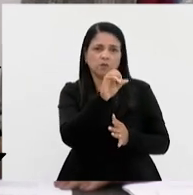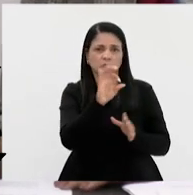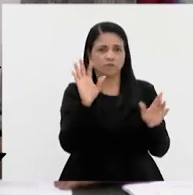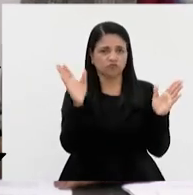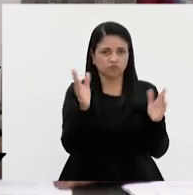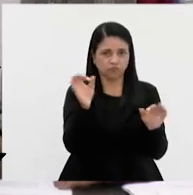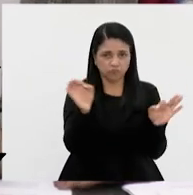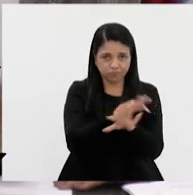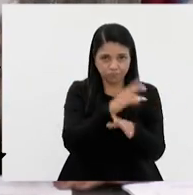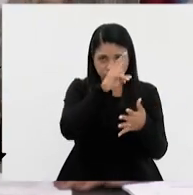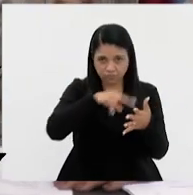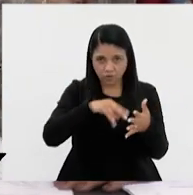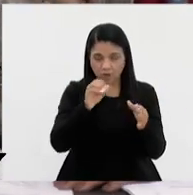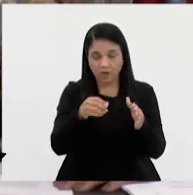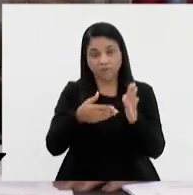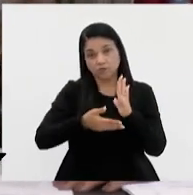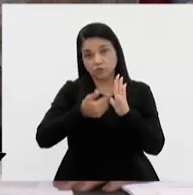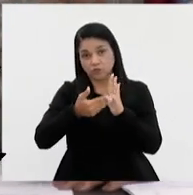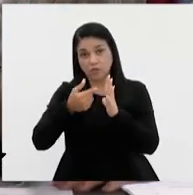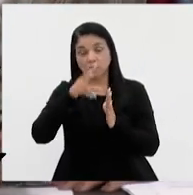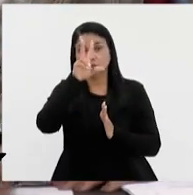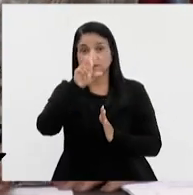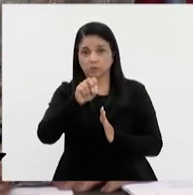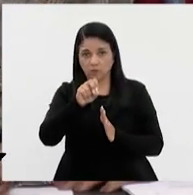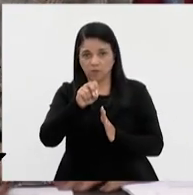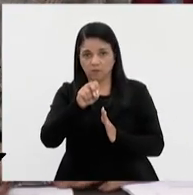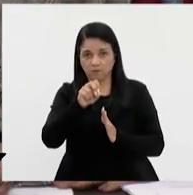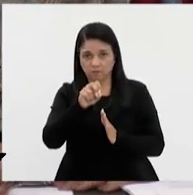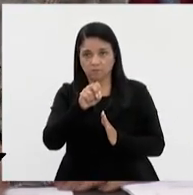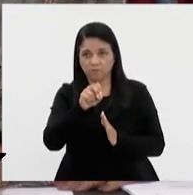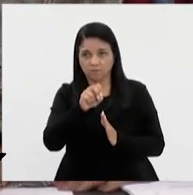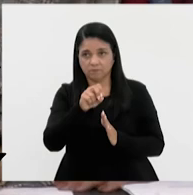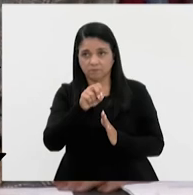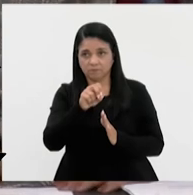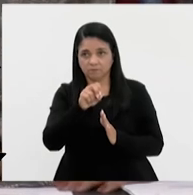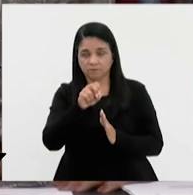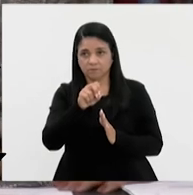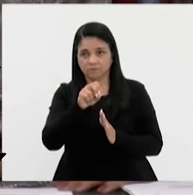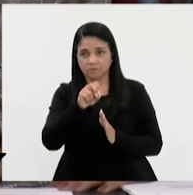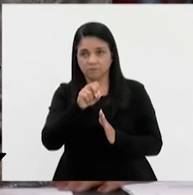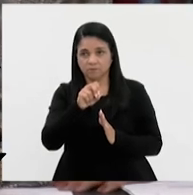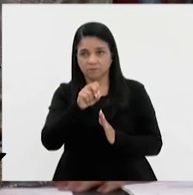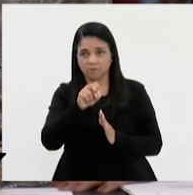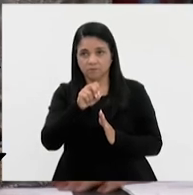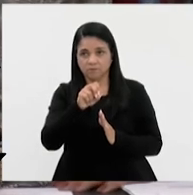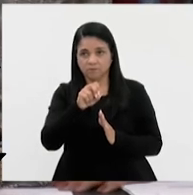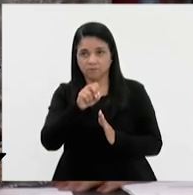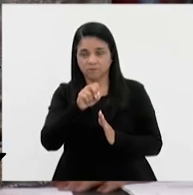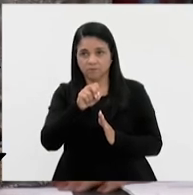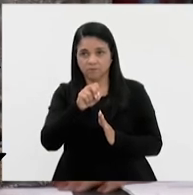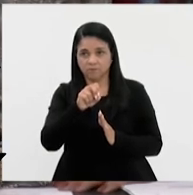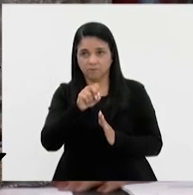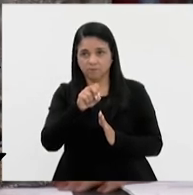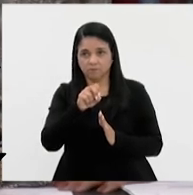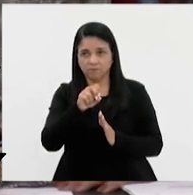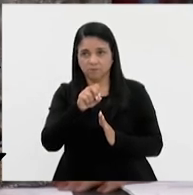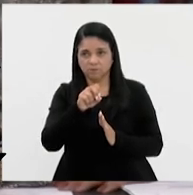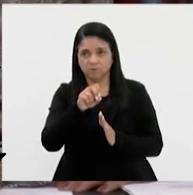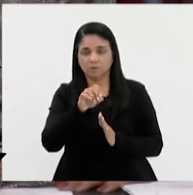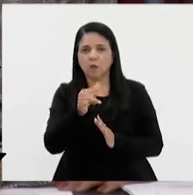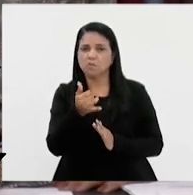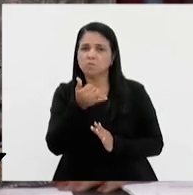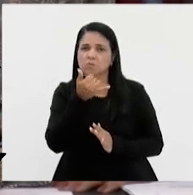e foi retirado de pauta o 50. Não, 49. A gente não votou 49. Ah, foi 46.